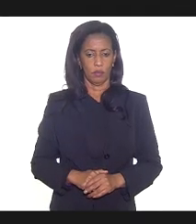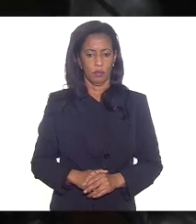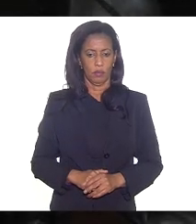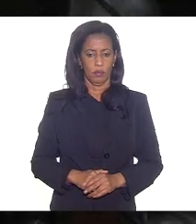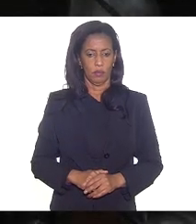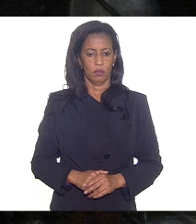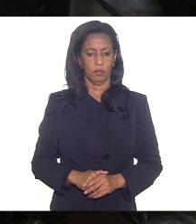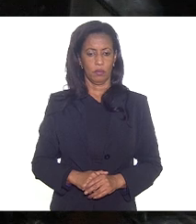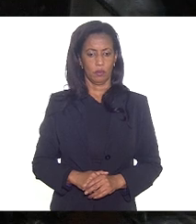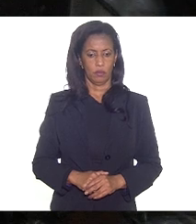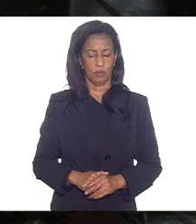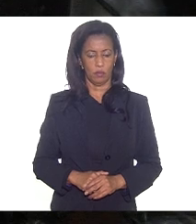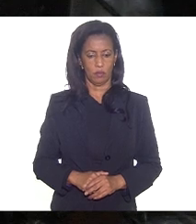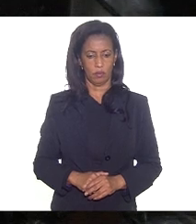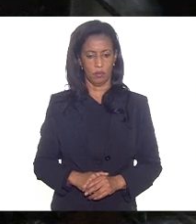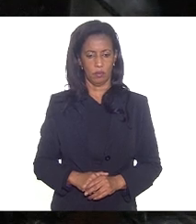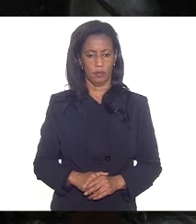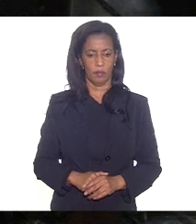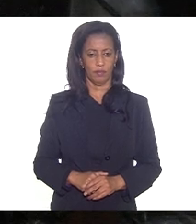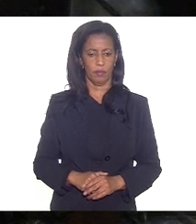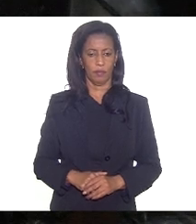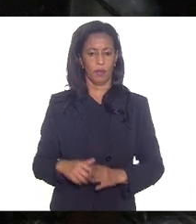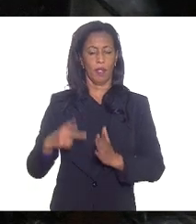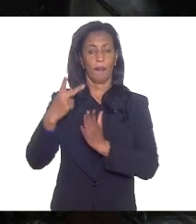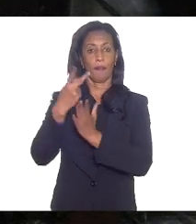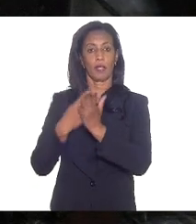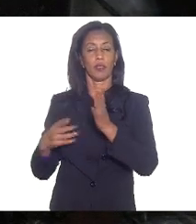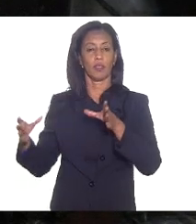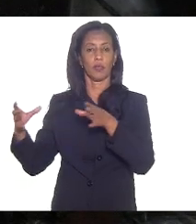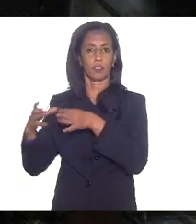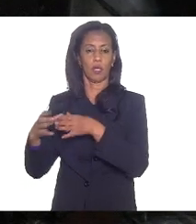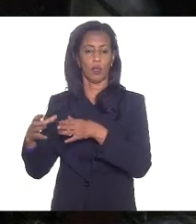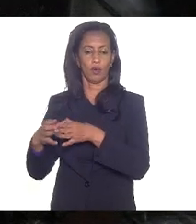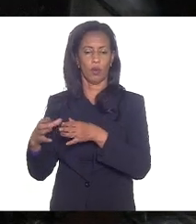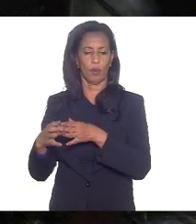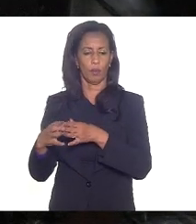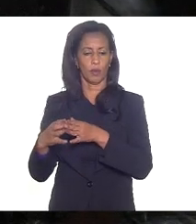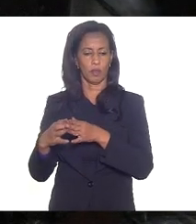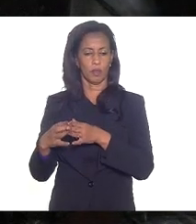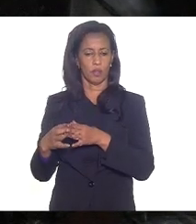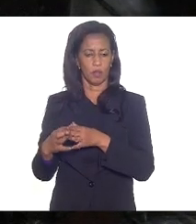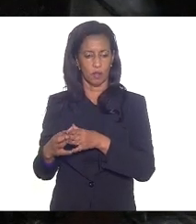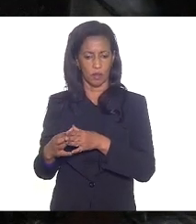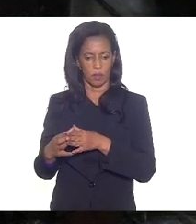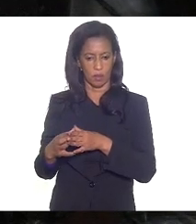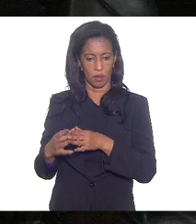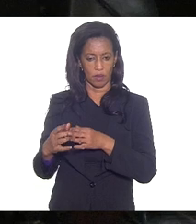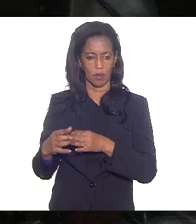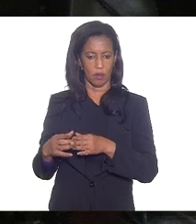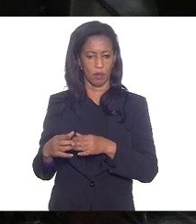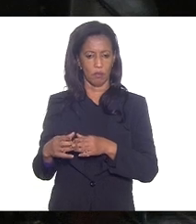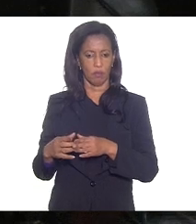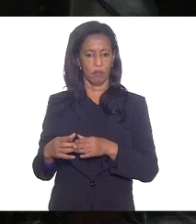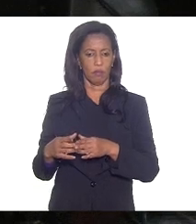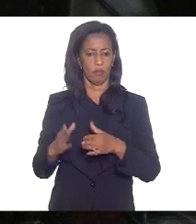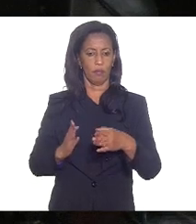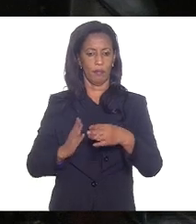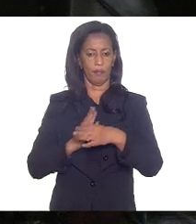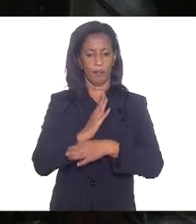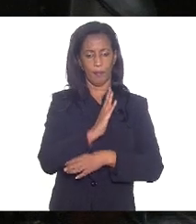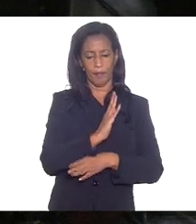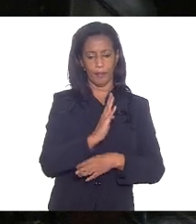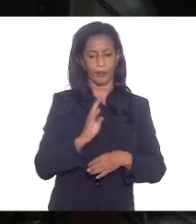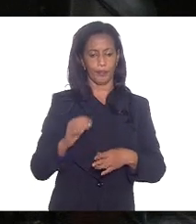desculpa. Nós vamos votar o parecer da Comissão de Normas Internas favorável à emenda de plenário. Senhores que aprovam, ministros, como estão, aprovado. Em